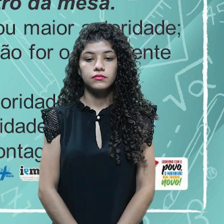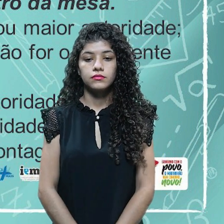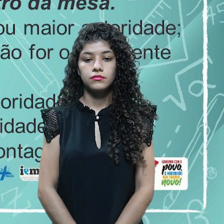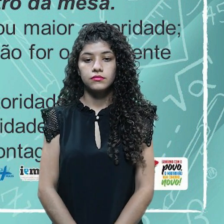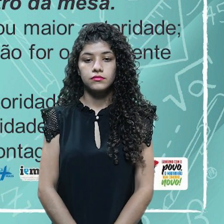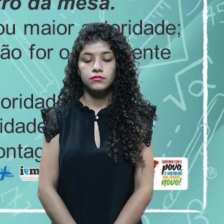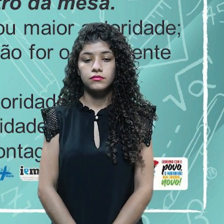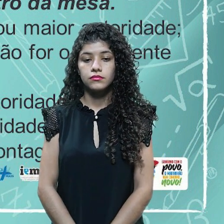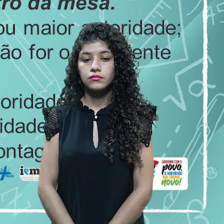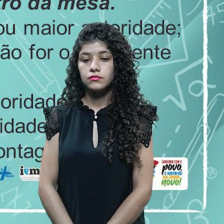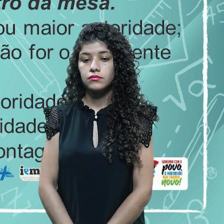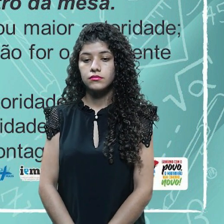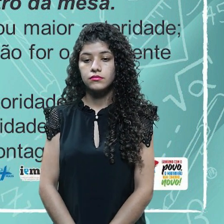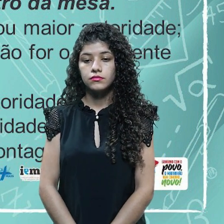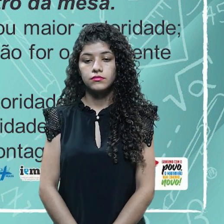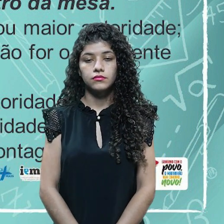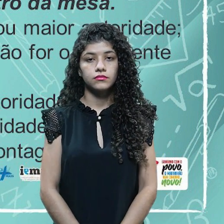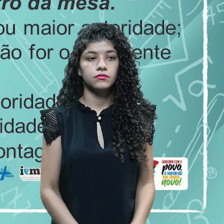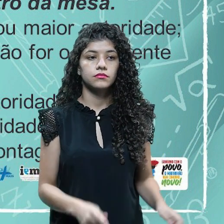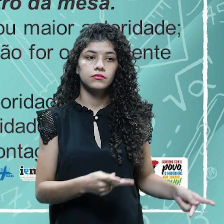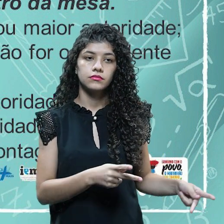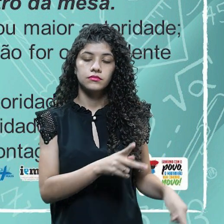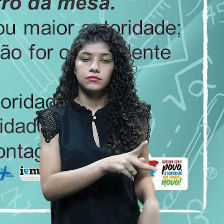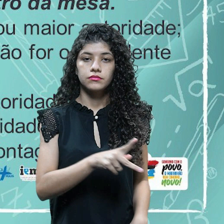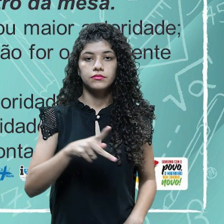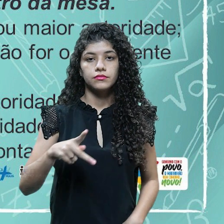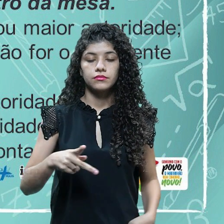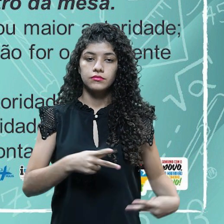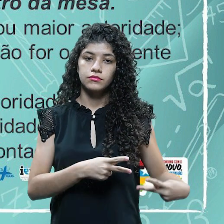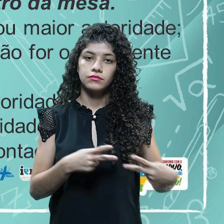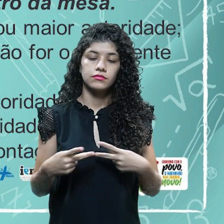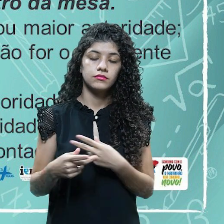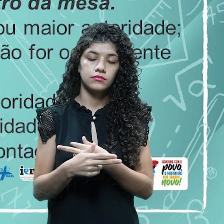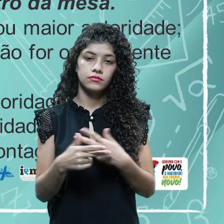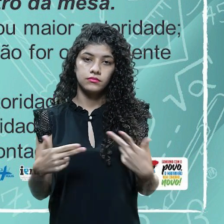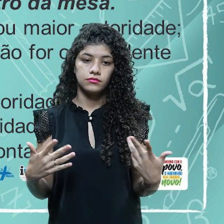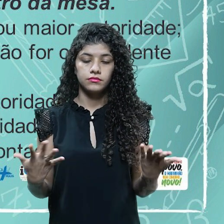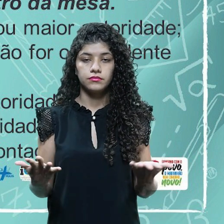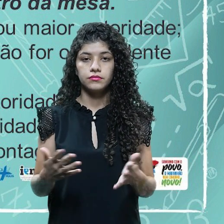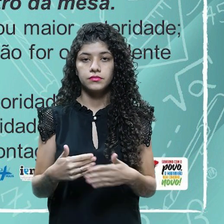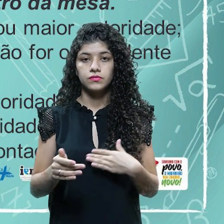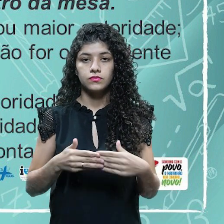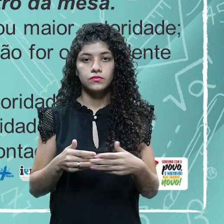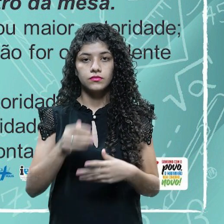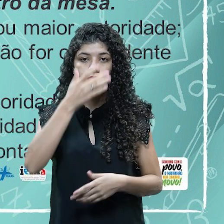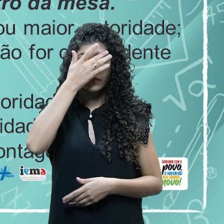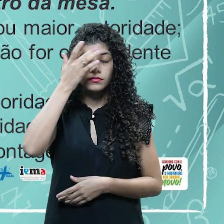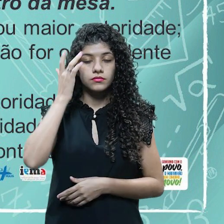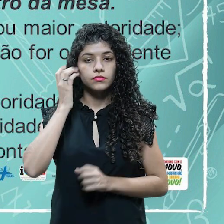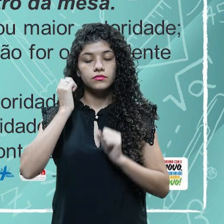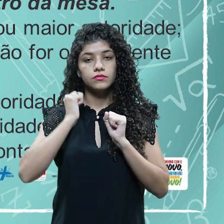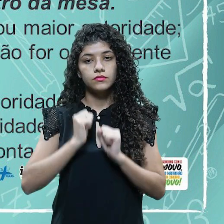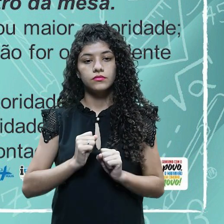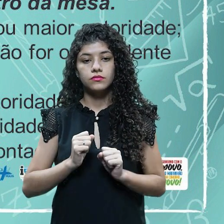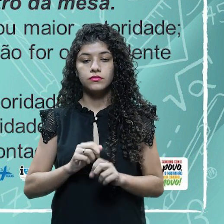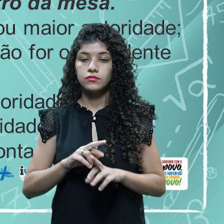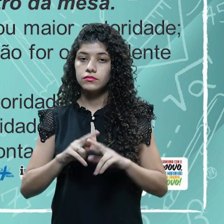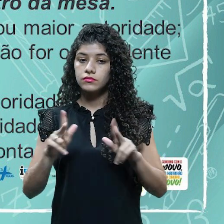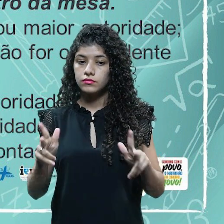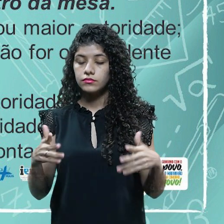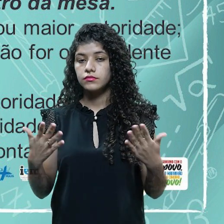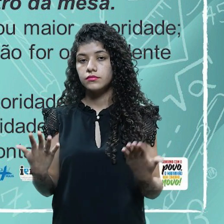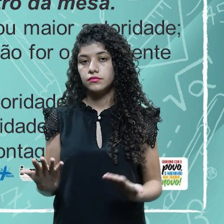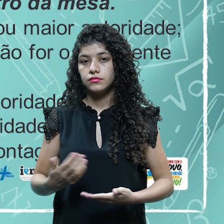professor convidado, então por aí vai. Então percebam qual a diferença da mesa par para a mesa ímpar. A